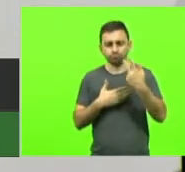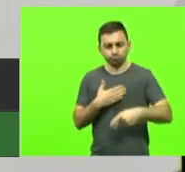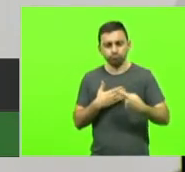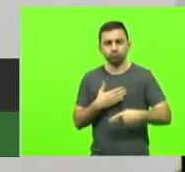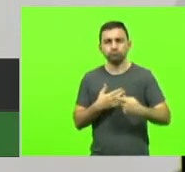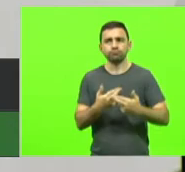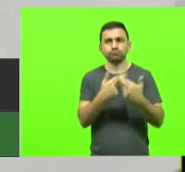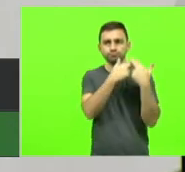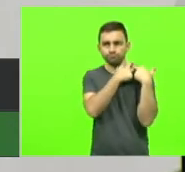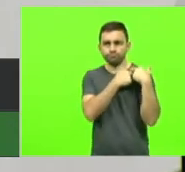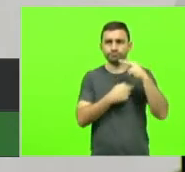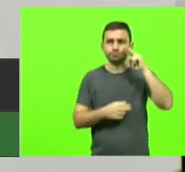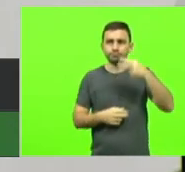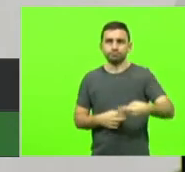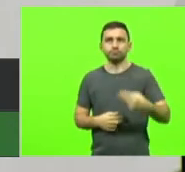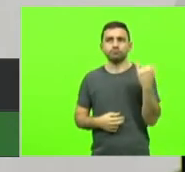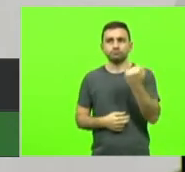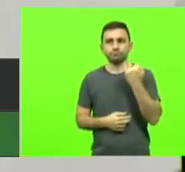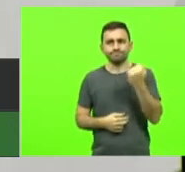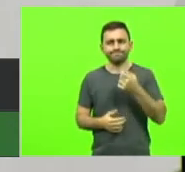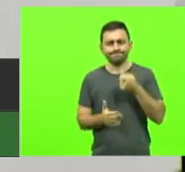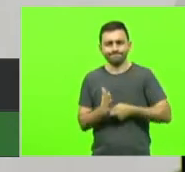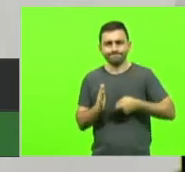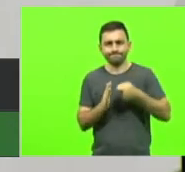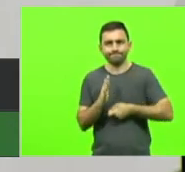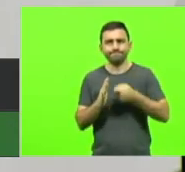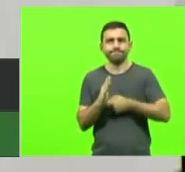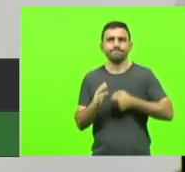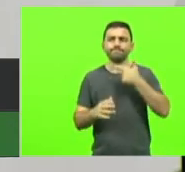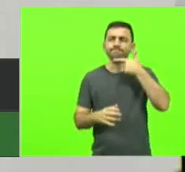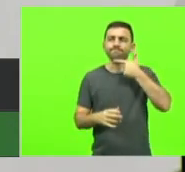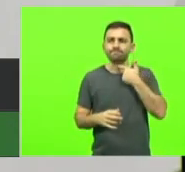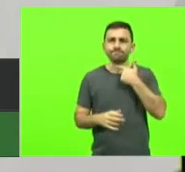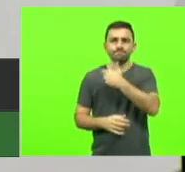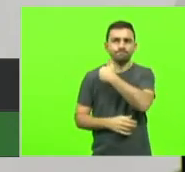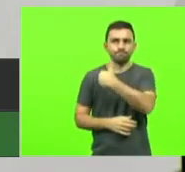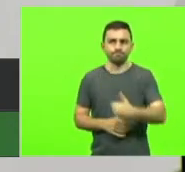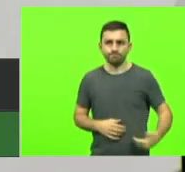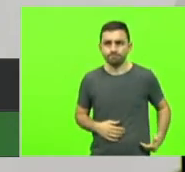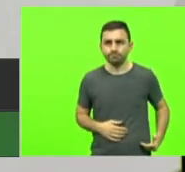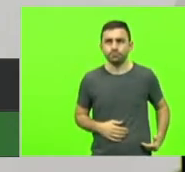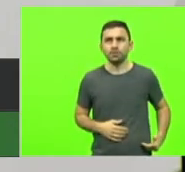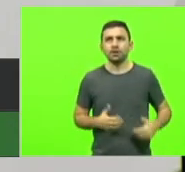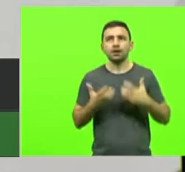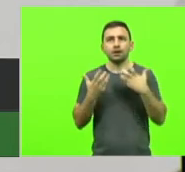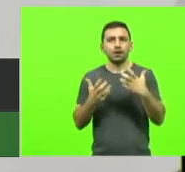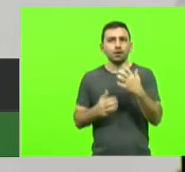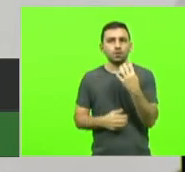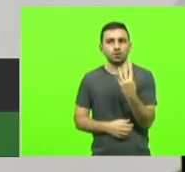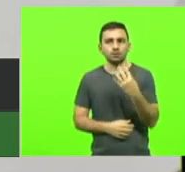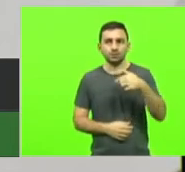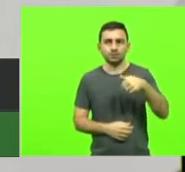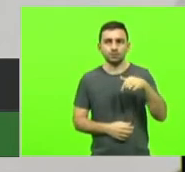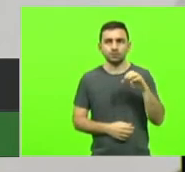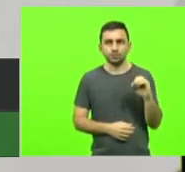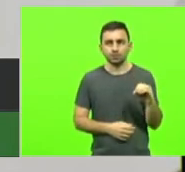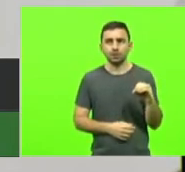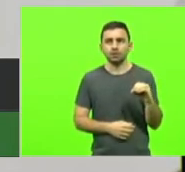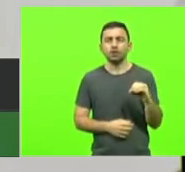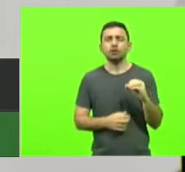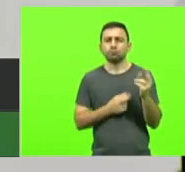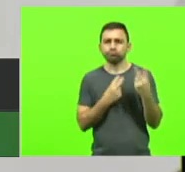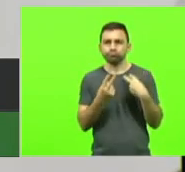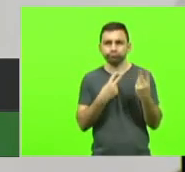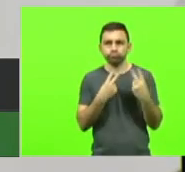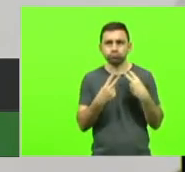que reconhecer a persistência e a vontade do governador em ver a 470 duplicada